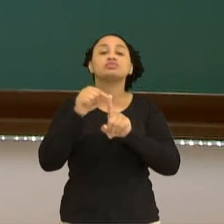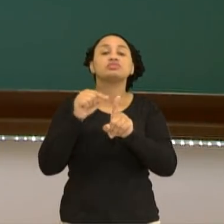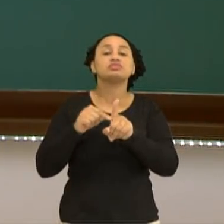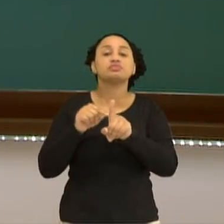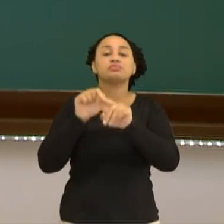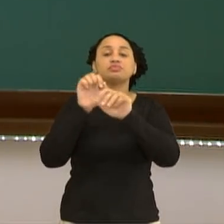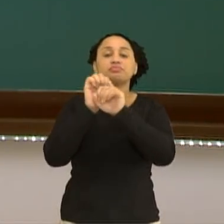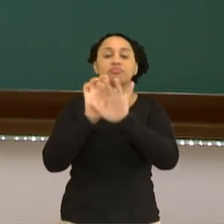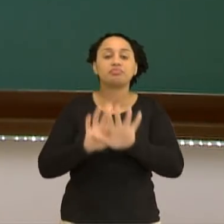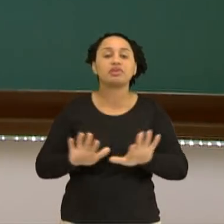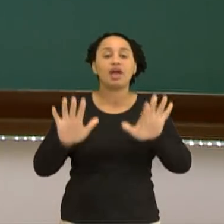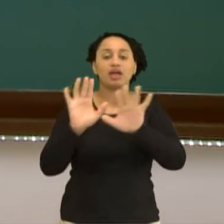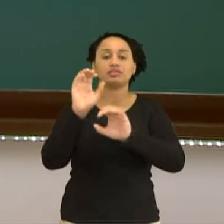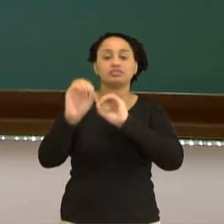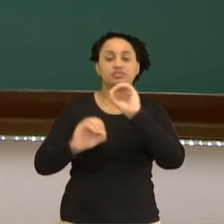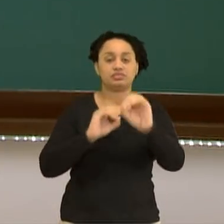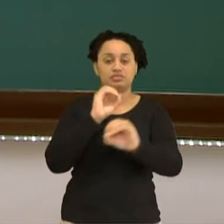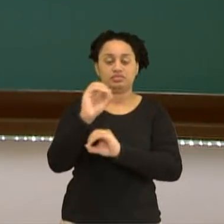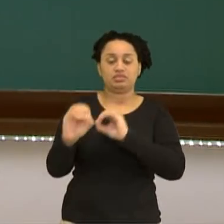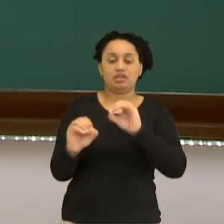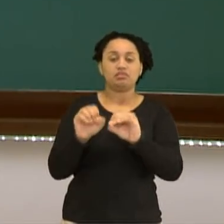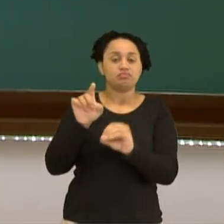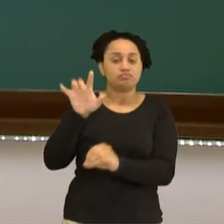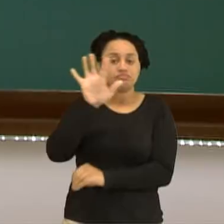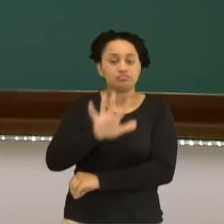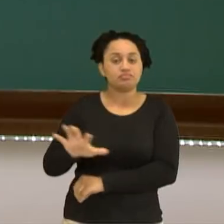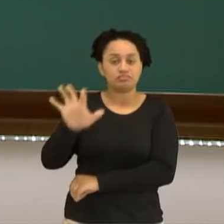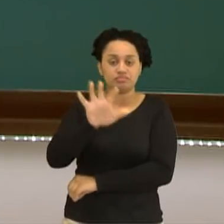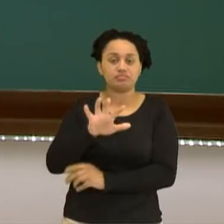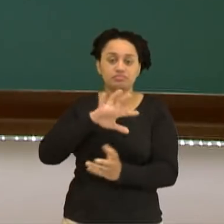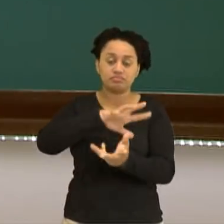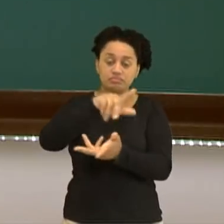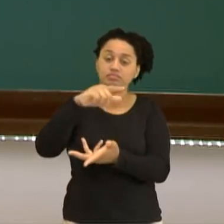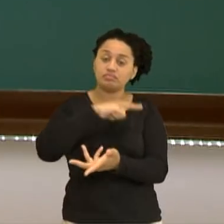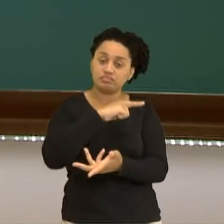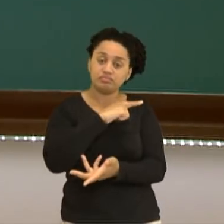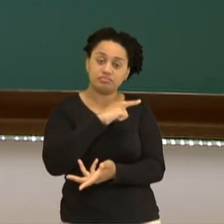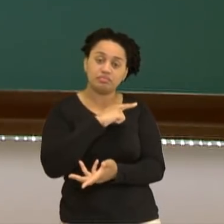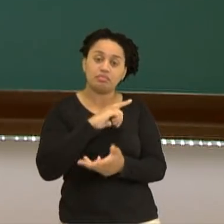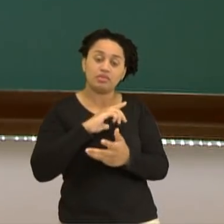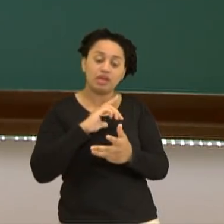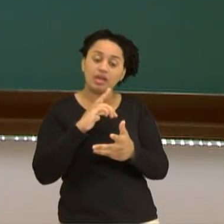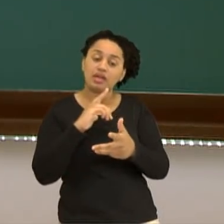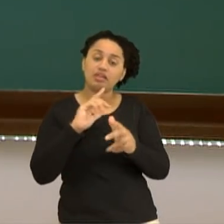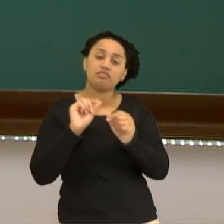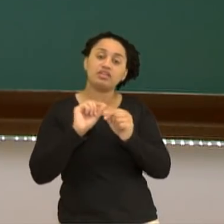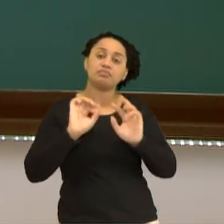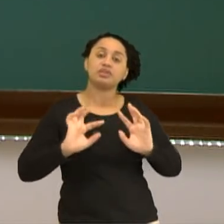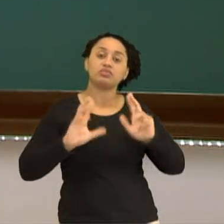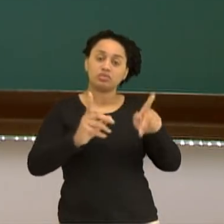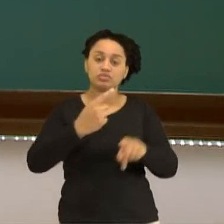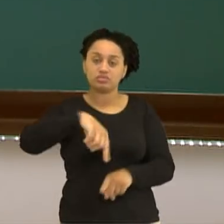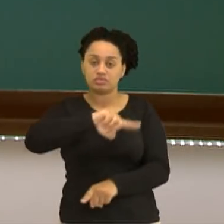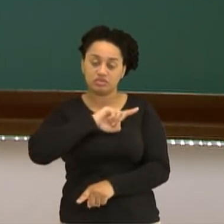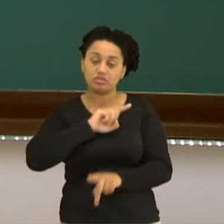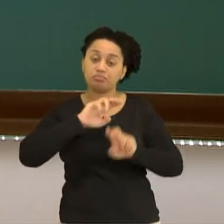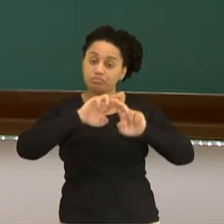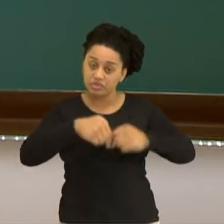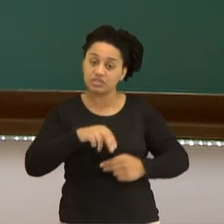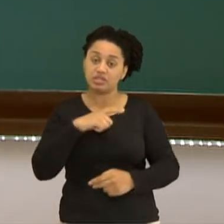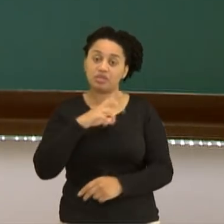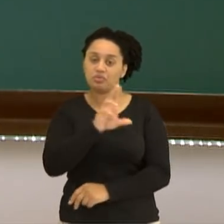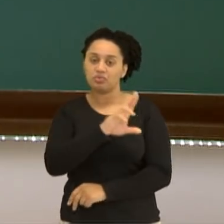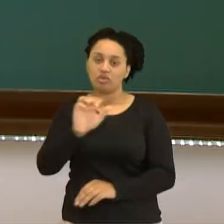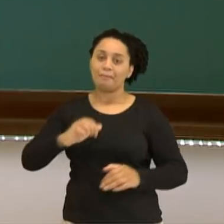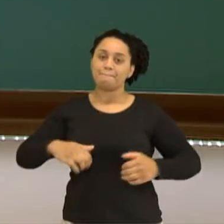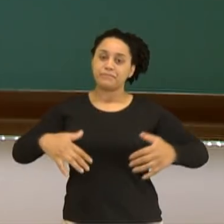oxigênio que esta região do planeta proporciona para todos nós, por isso ela é chamada de pulmão do mundo. Então existe